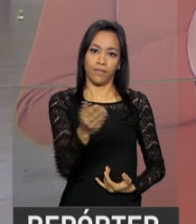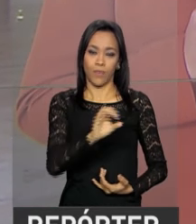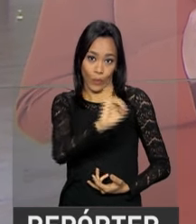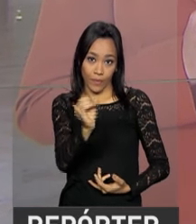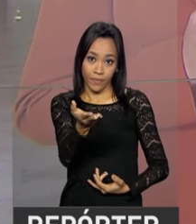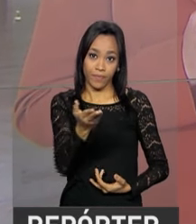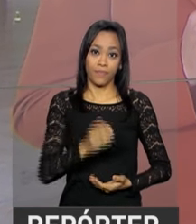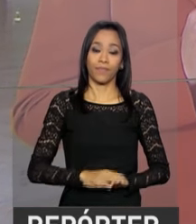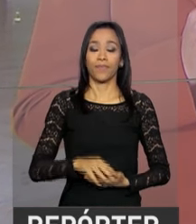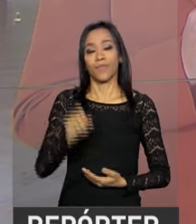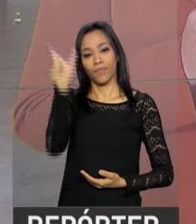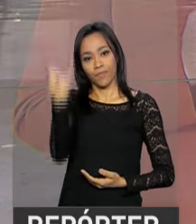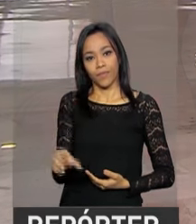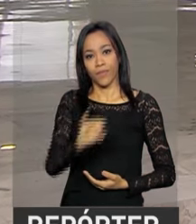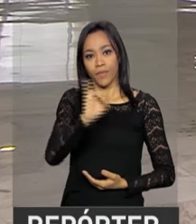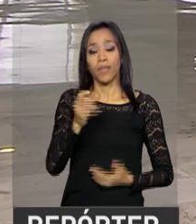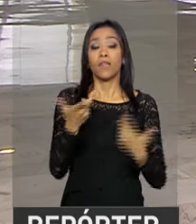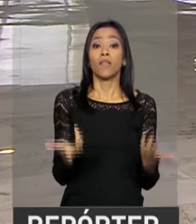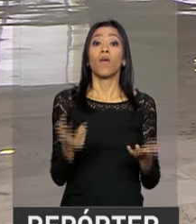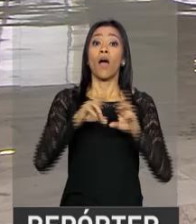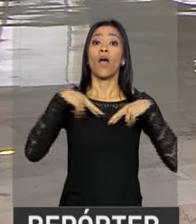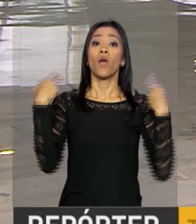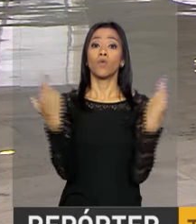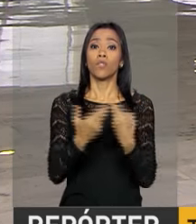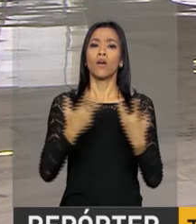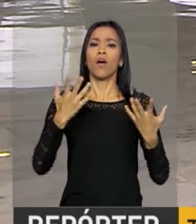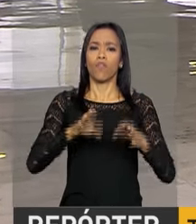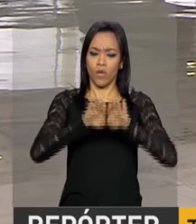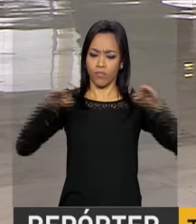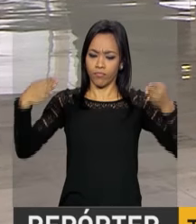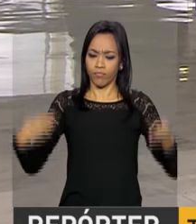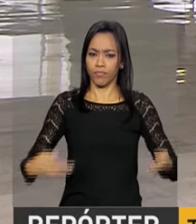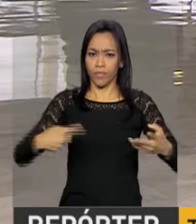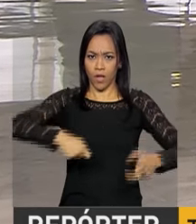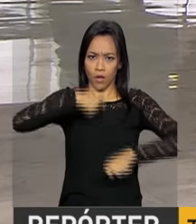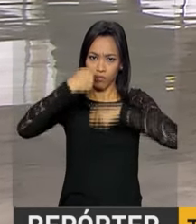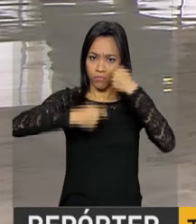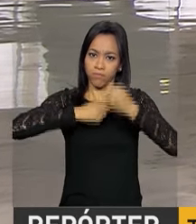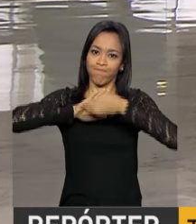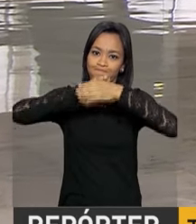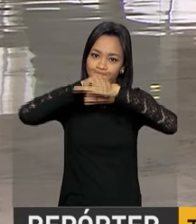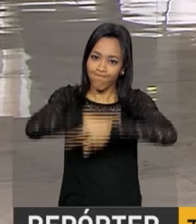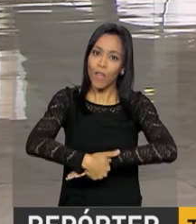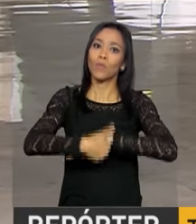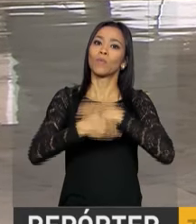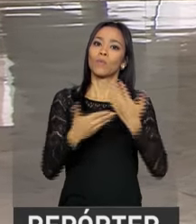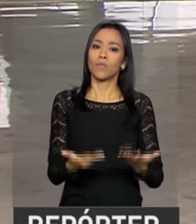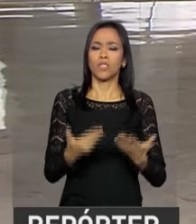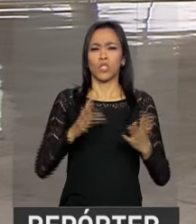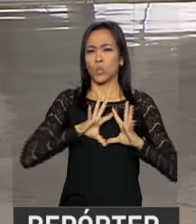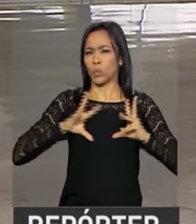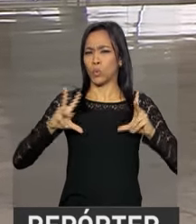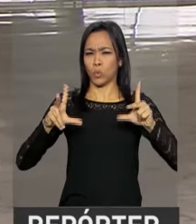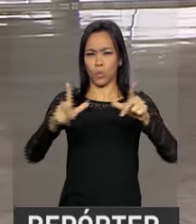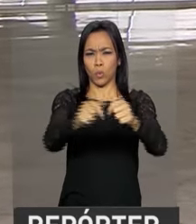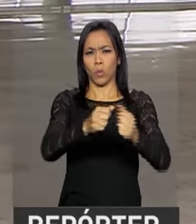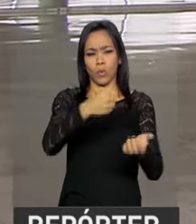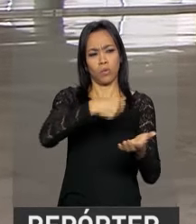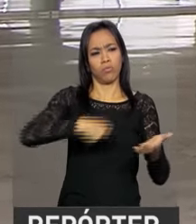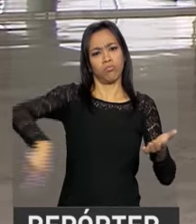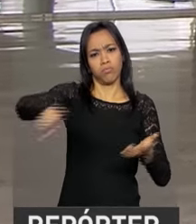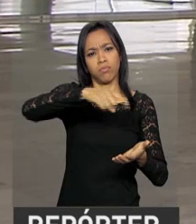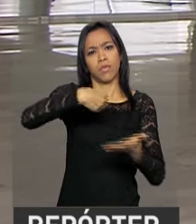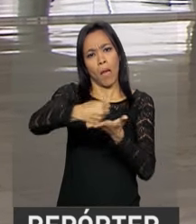Olá José luí A reunião foi em um jantar no Palácio da Alvorada toda a base aliada do governo participou